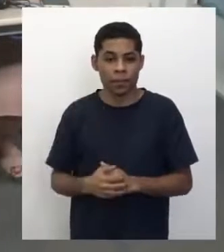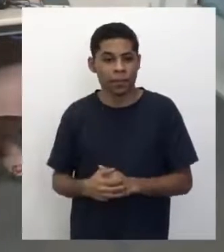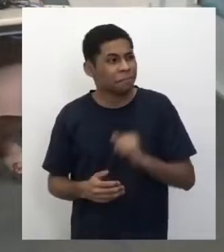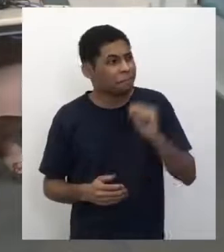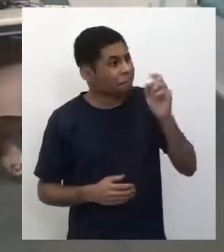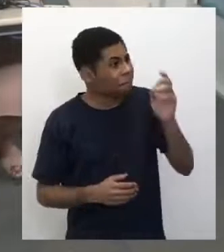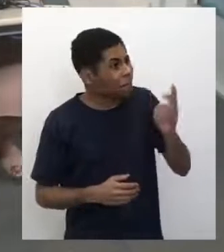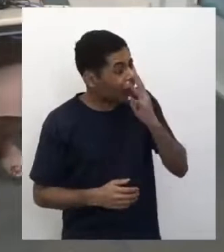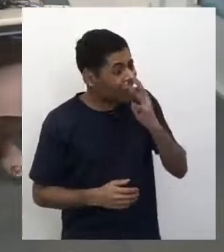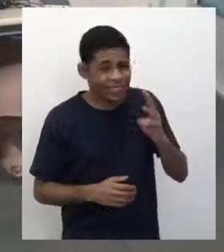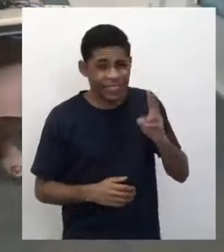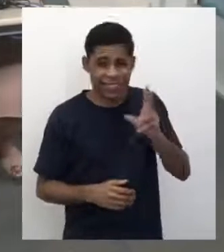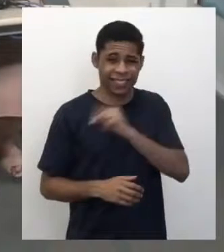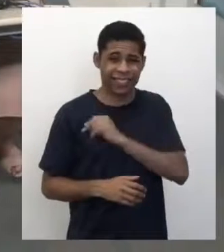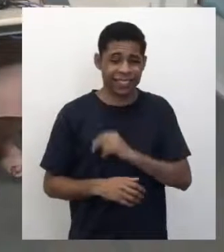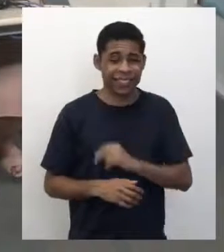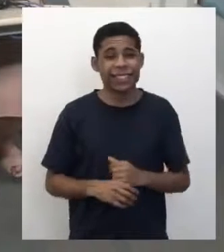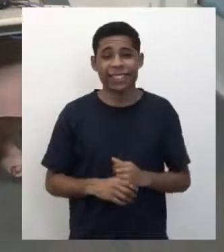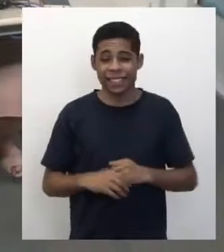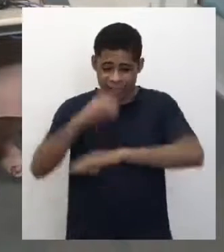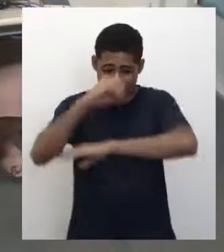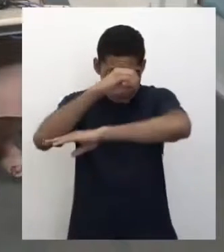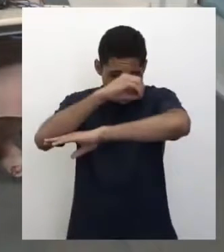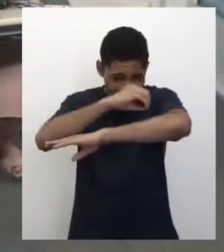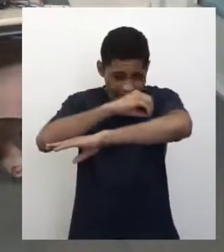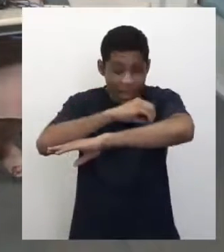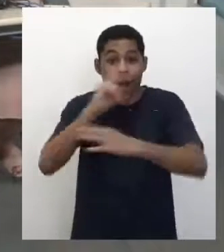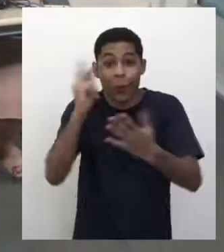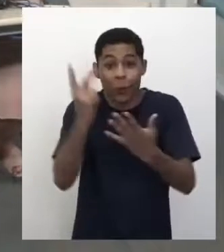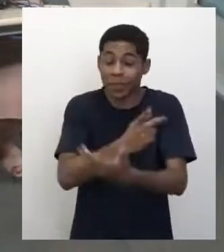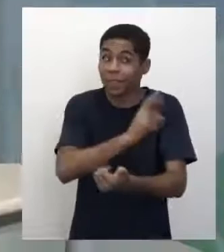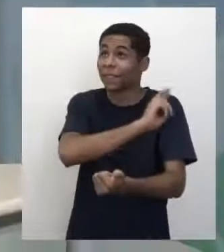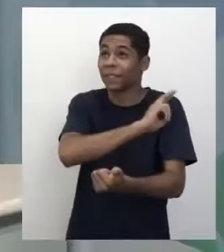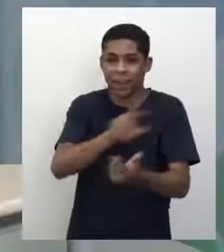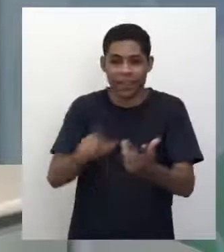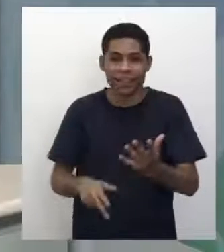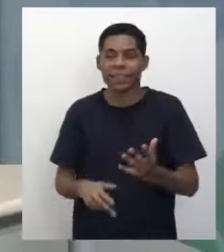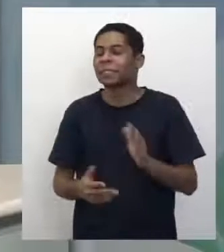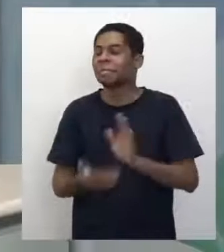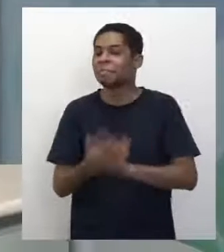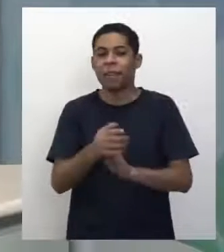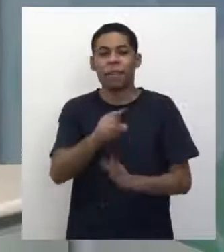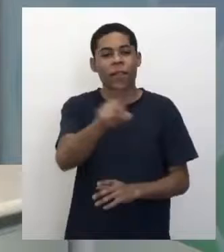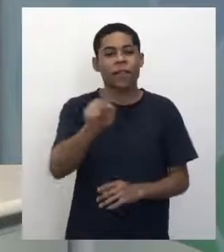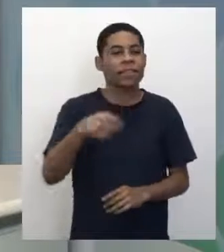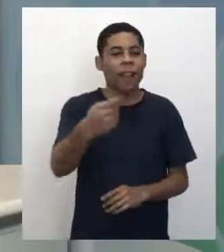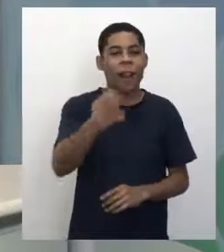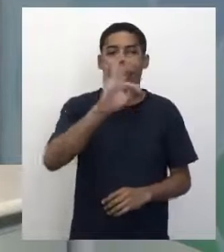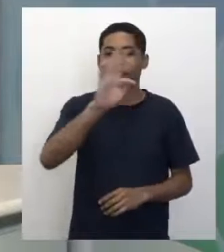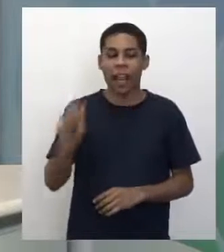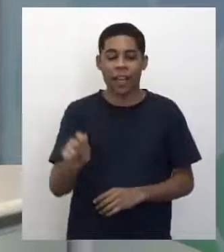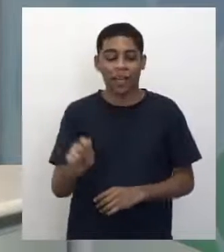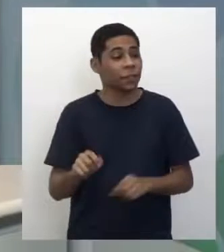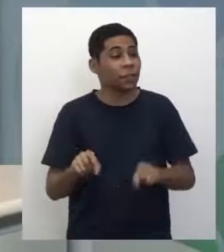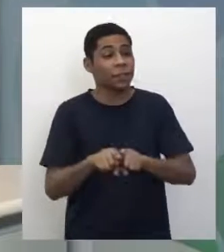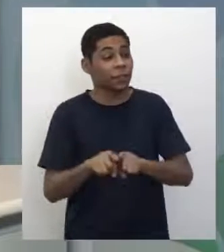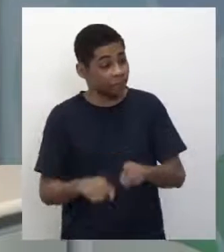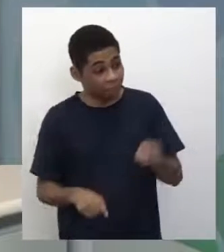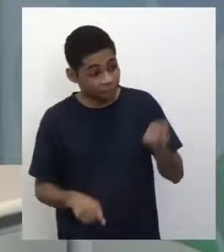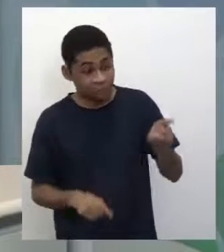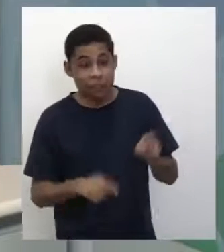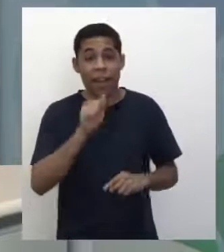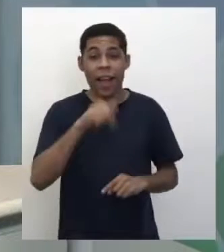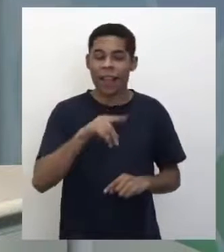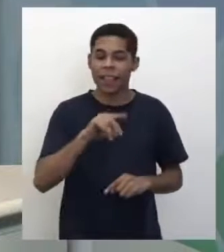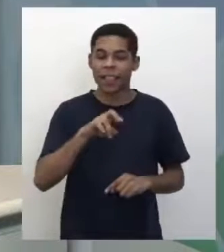de gabiroba em uma linda tarde de sol. Ai, gente, vocês são fantásticos e o professor Anderson